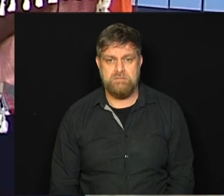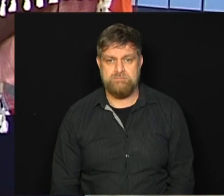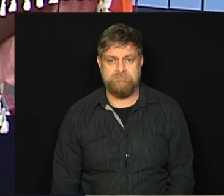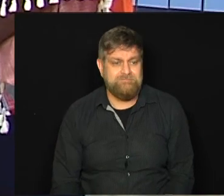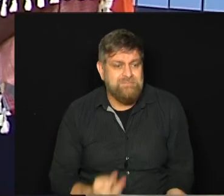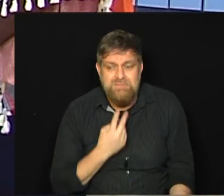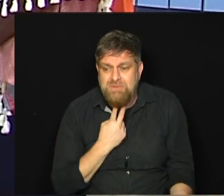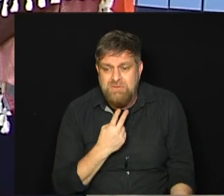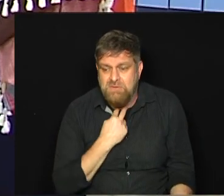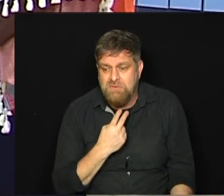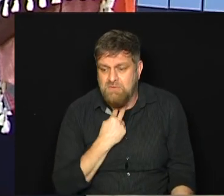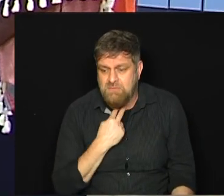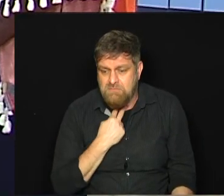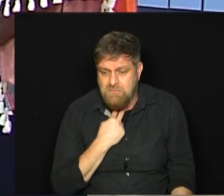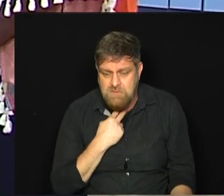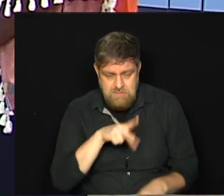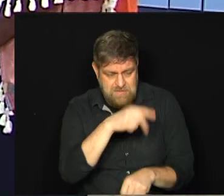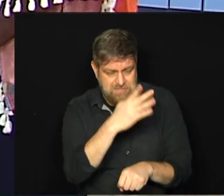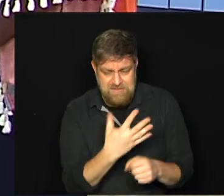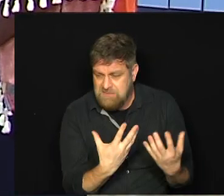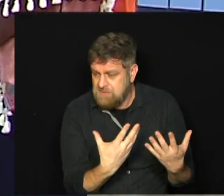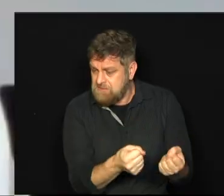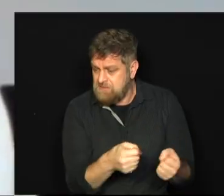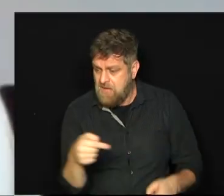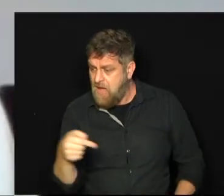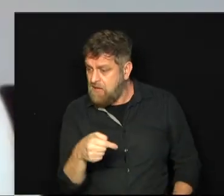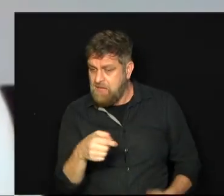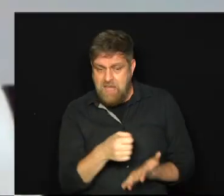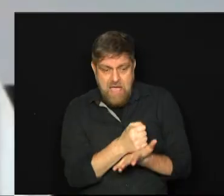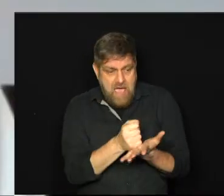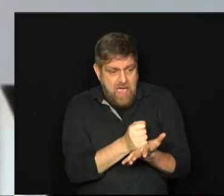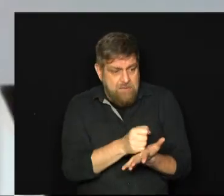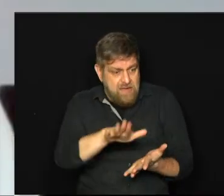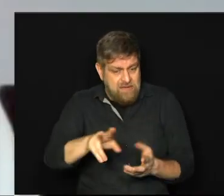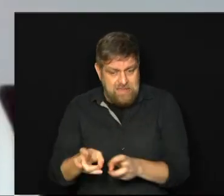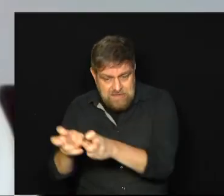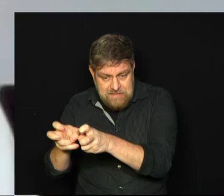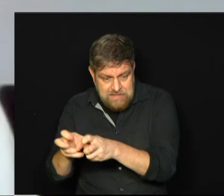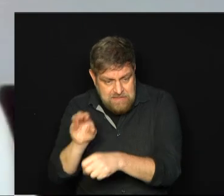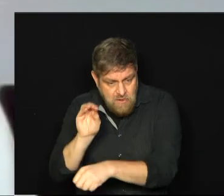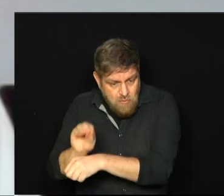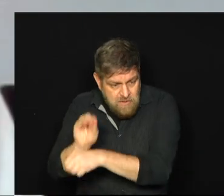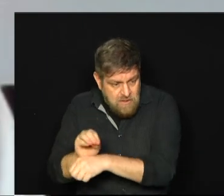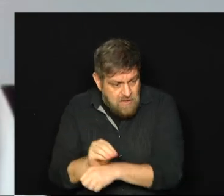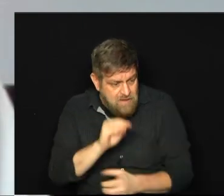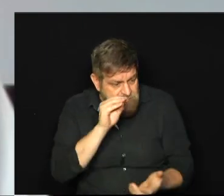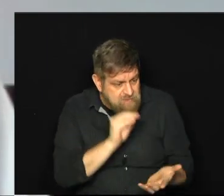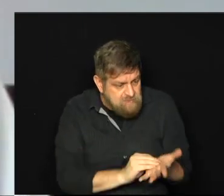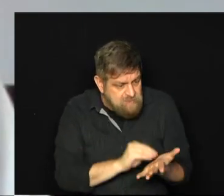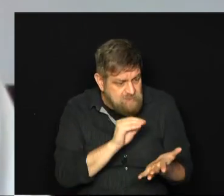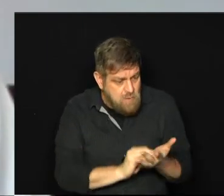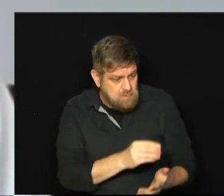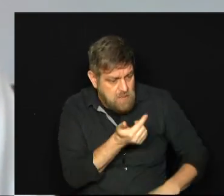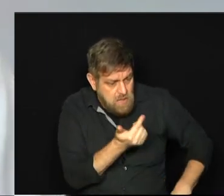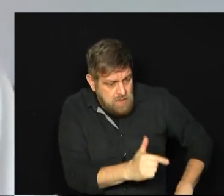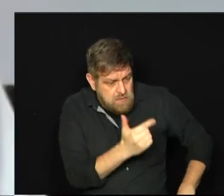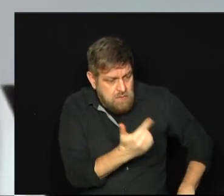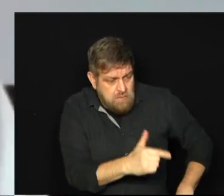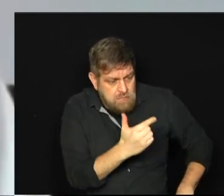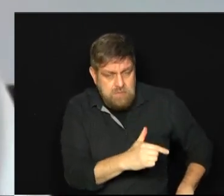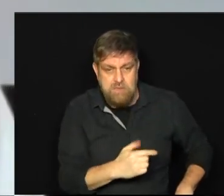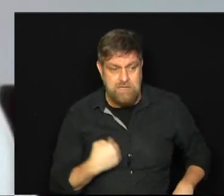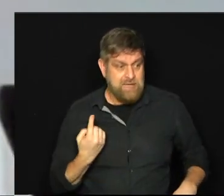Não se pode aceitar no país onde falta medicamento e que que a instituição tem